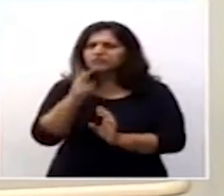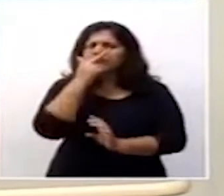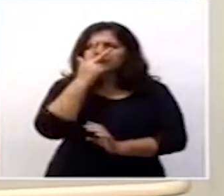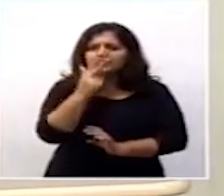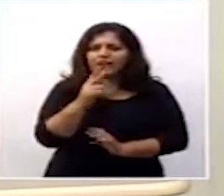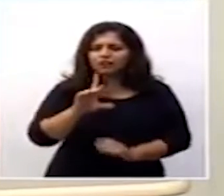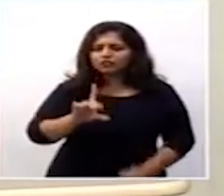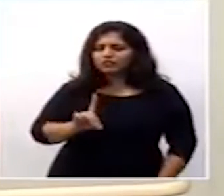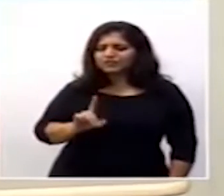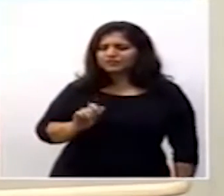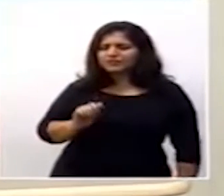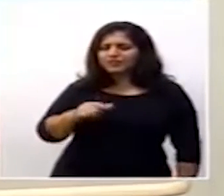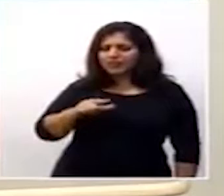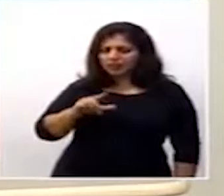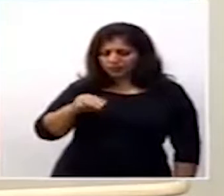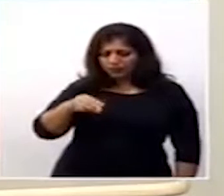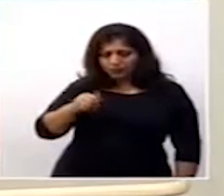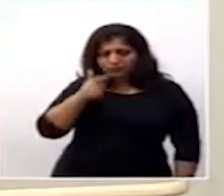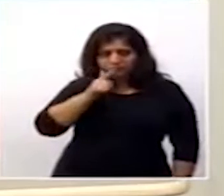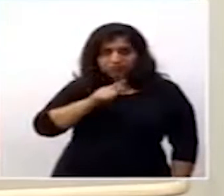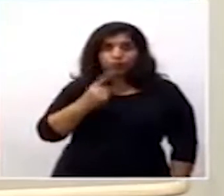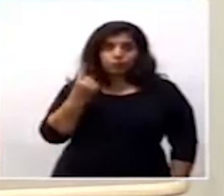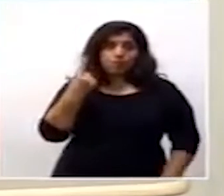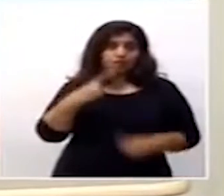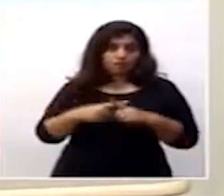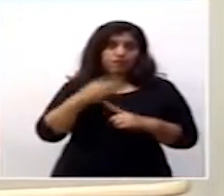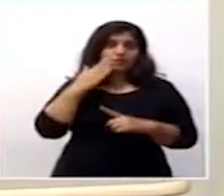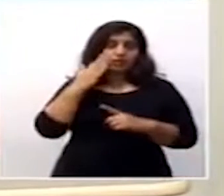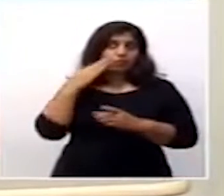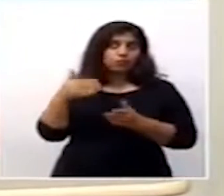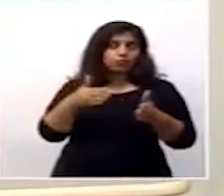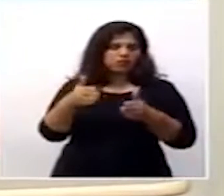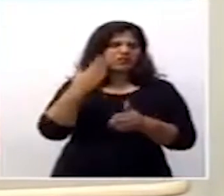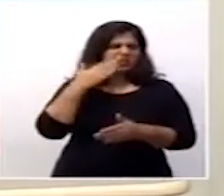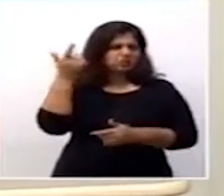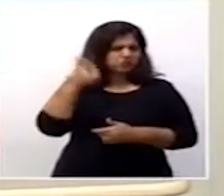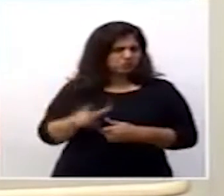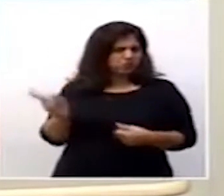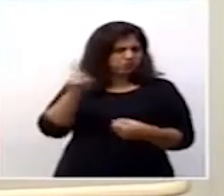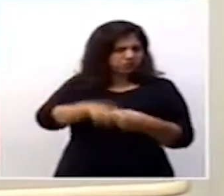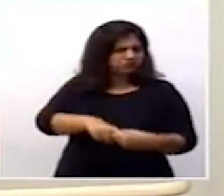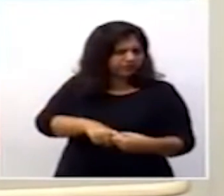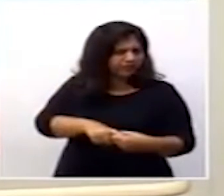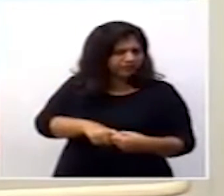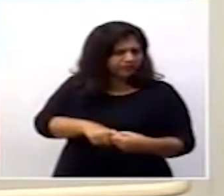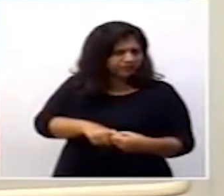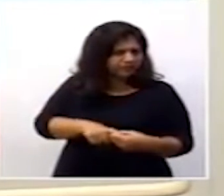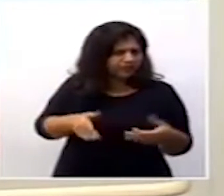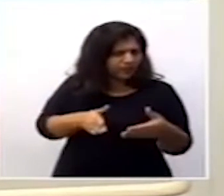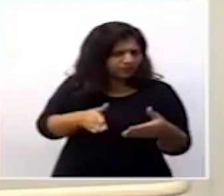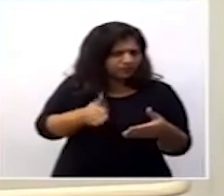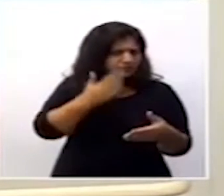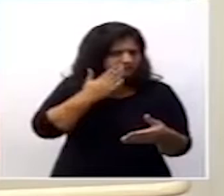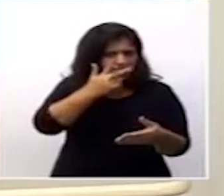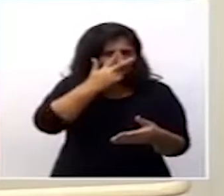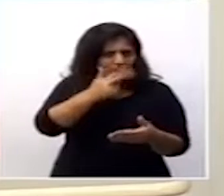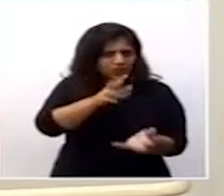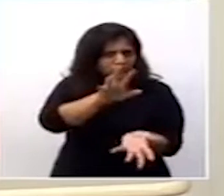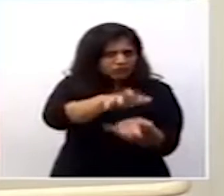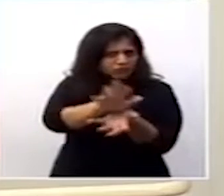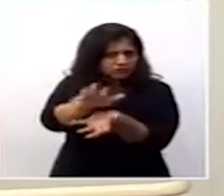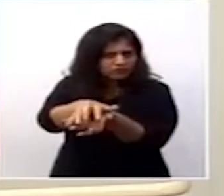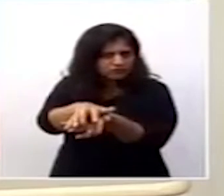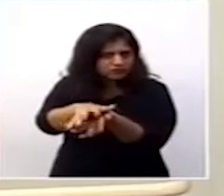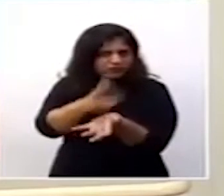o Dalma conseguiria, ele só foi uma vez naquele lugar, será que ele conseguiria voltar até onde estavam as armadilhas